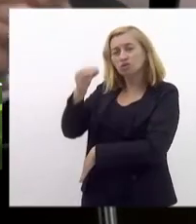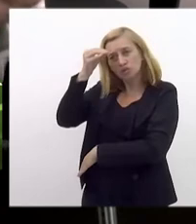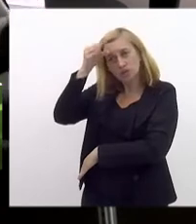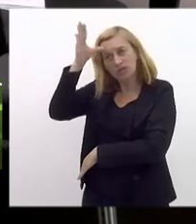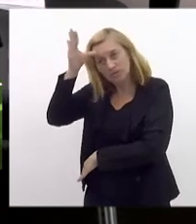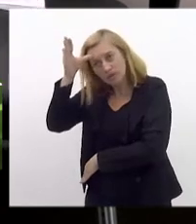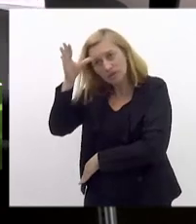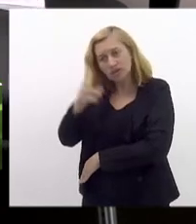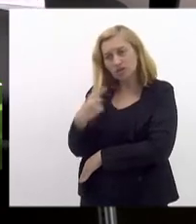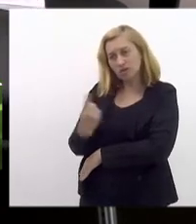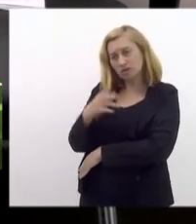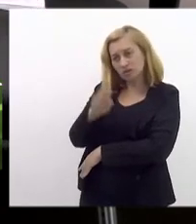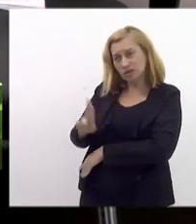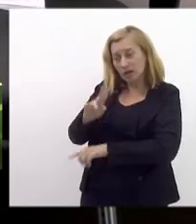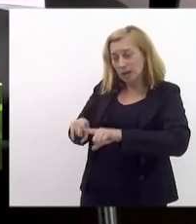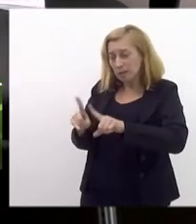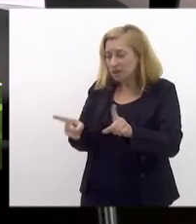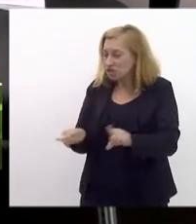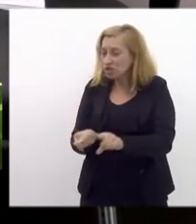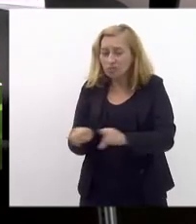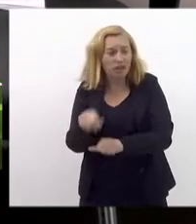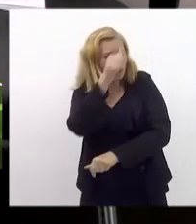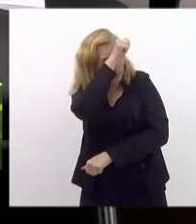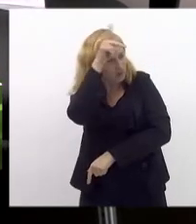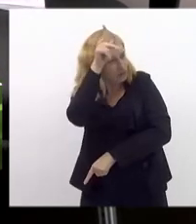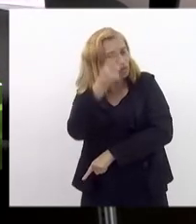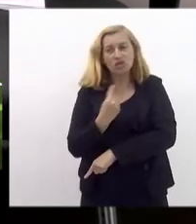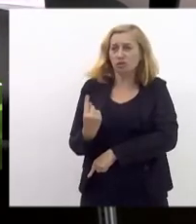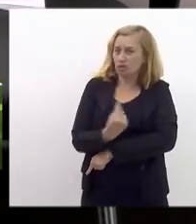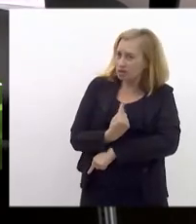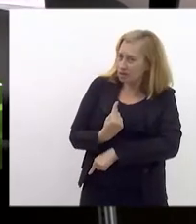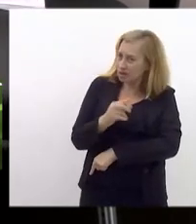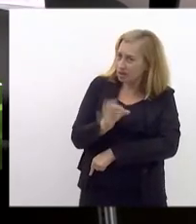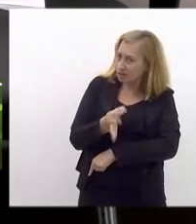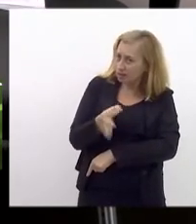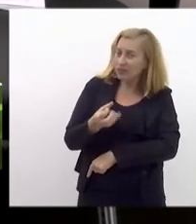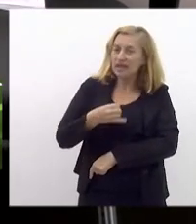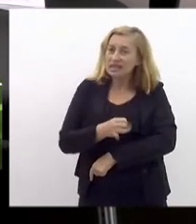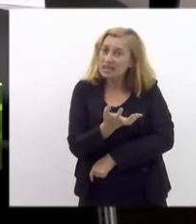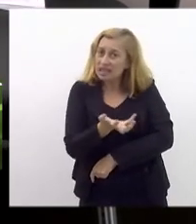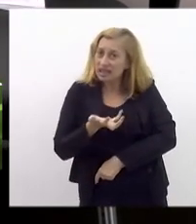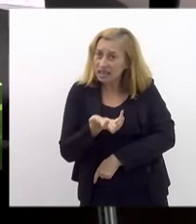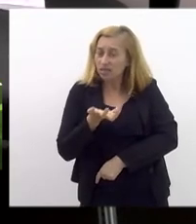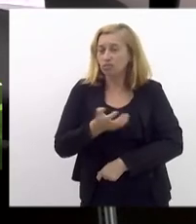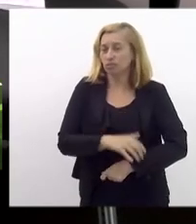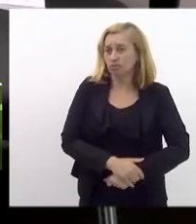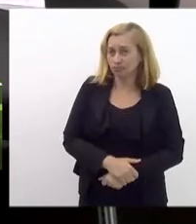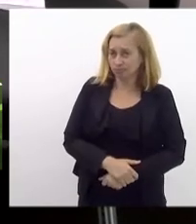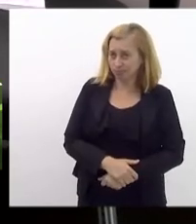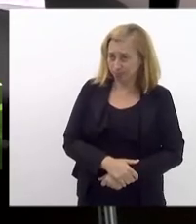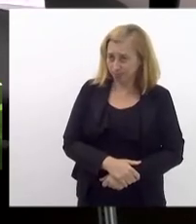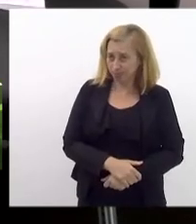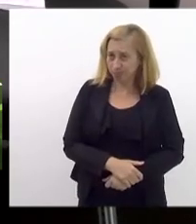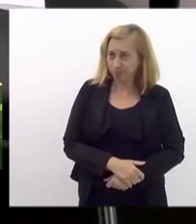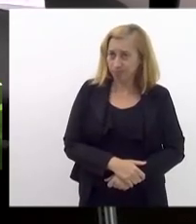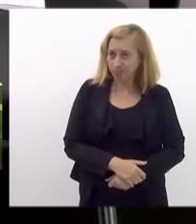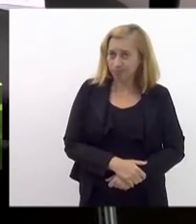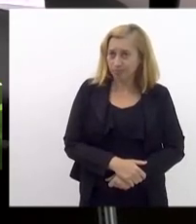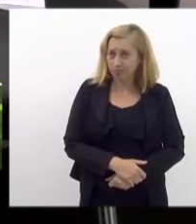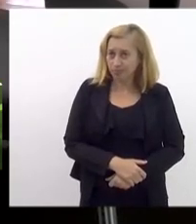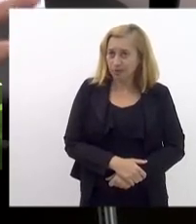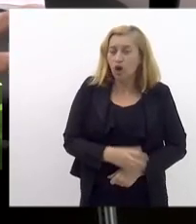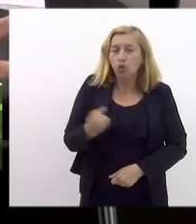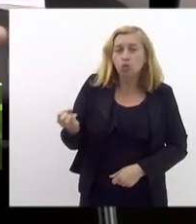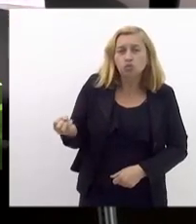universidades, mas também com as nossas prefeituras, efetivamente. Então, se nós queremos, digamos, ter um